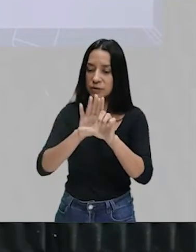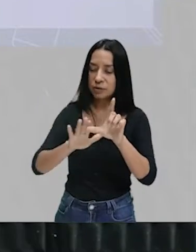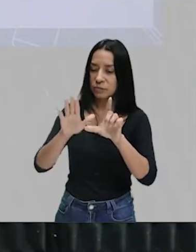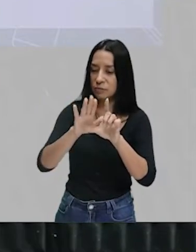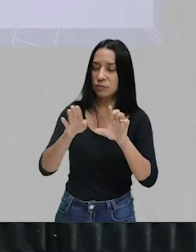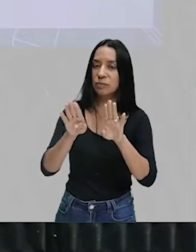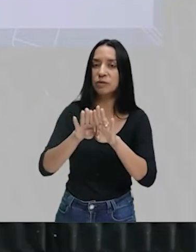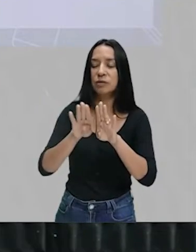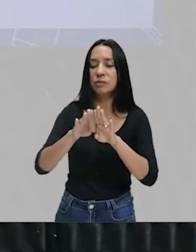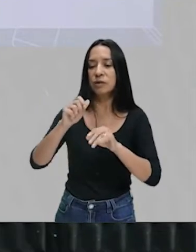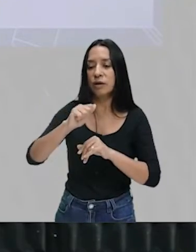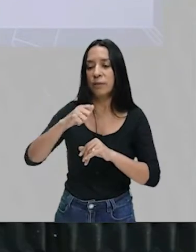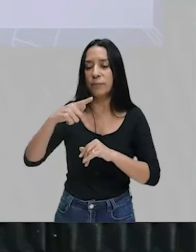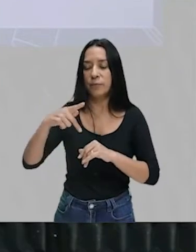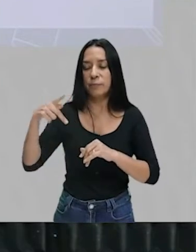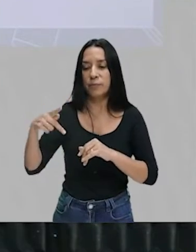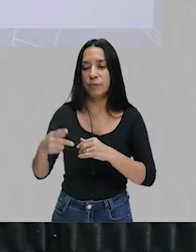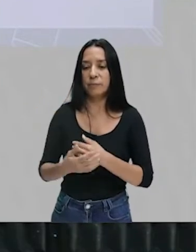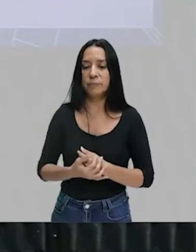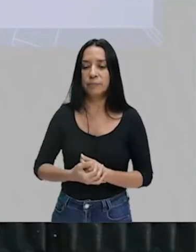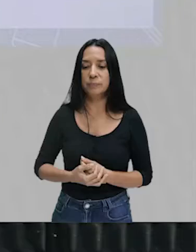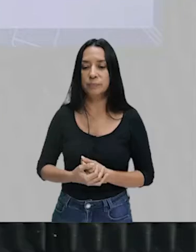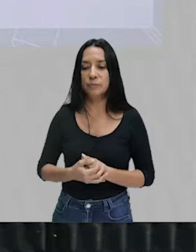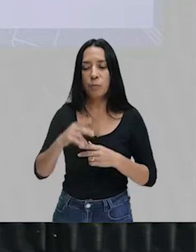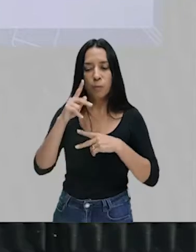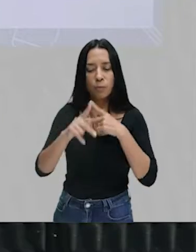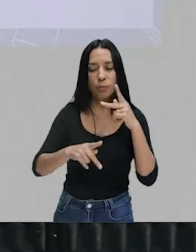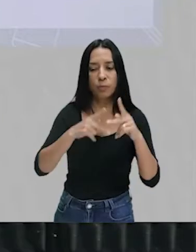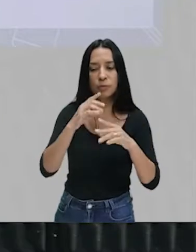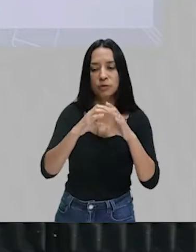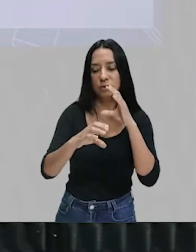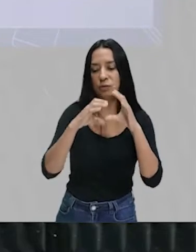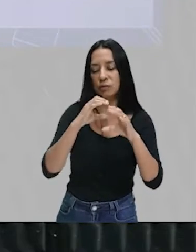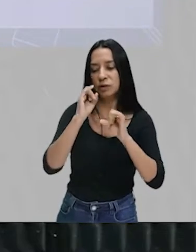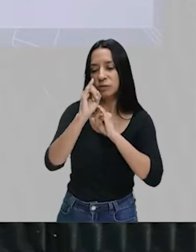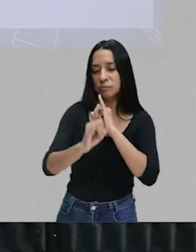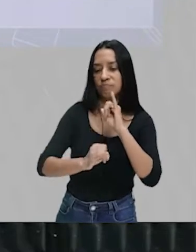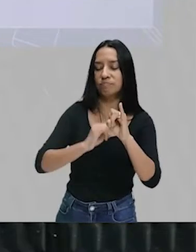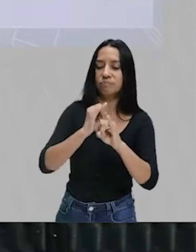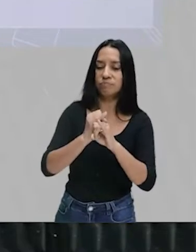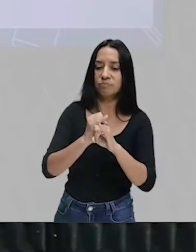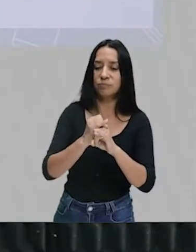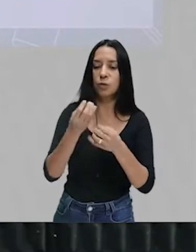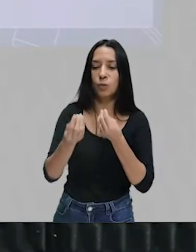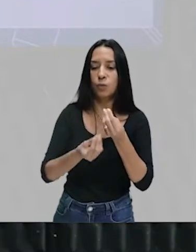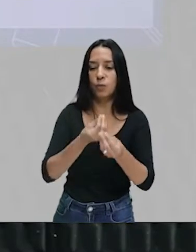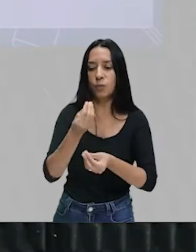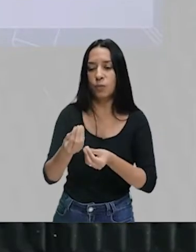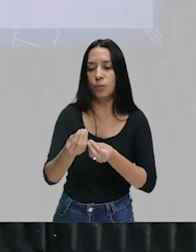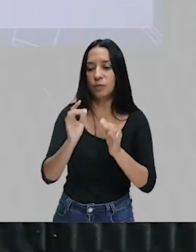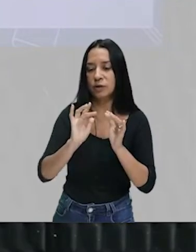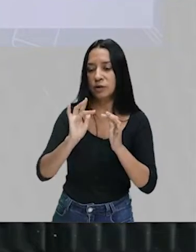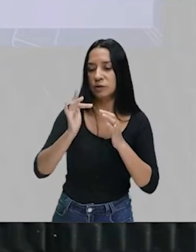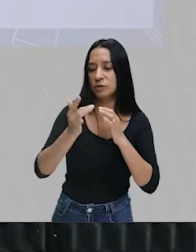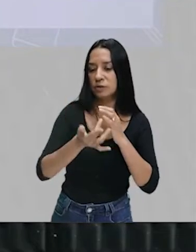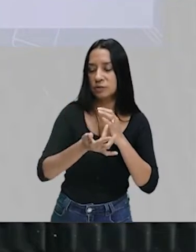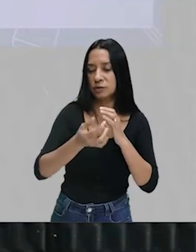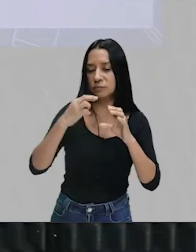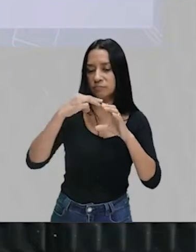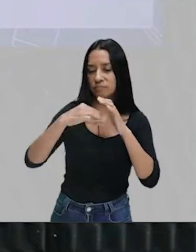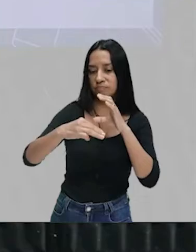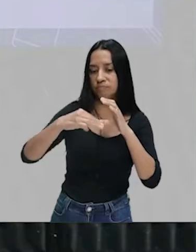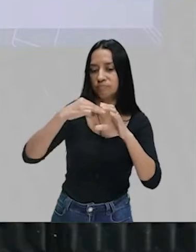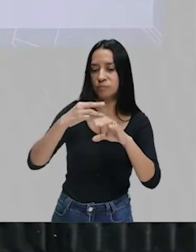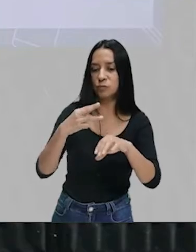e pelos aplicativos esses símbolos são muito populares nas comunicações online tais como as redes sociais as